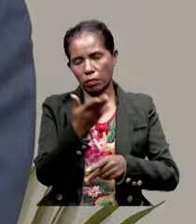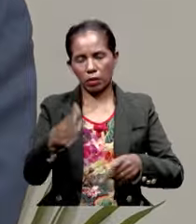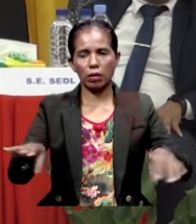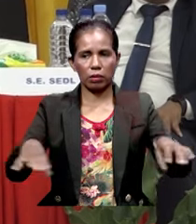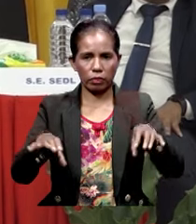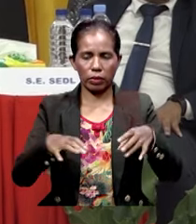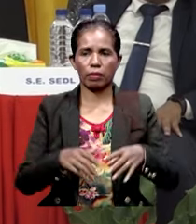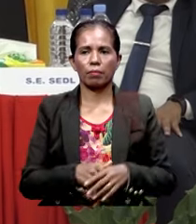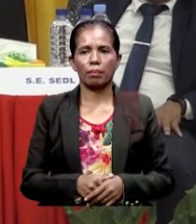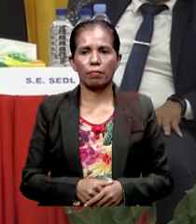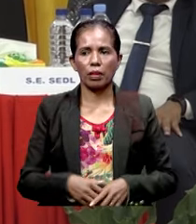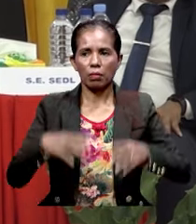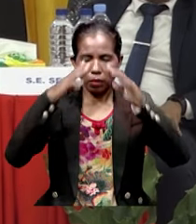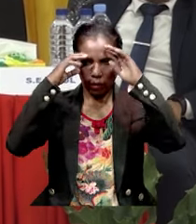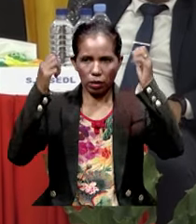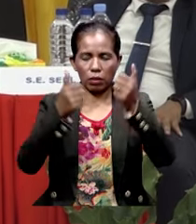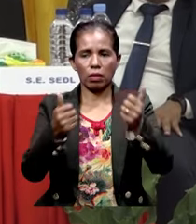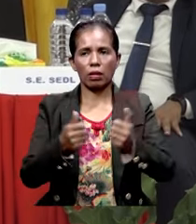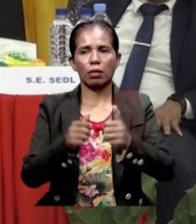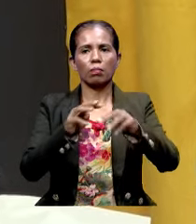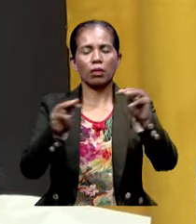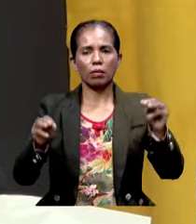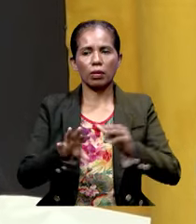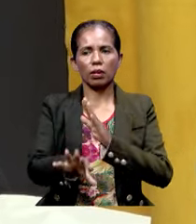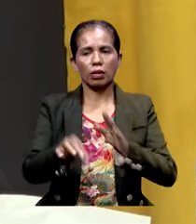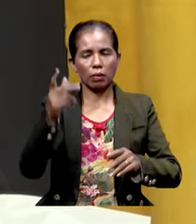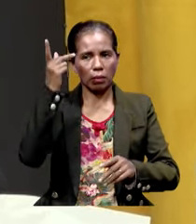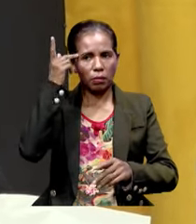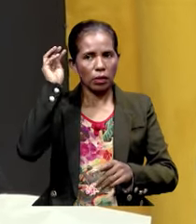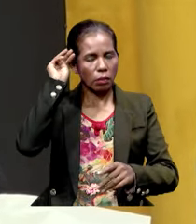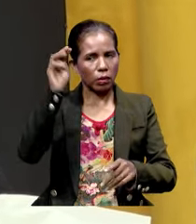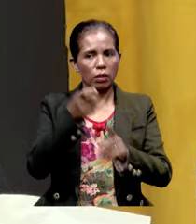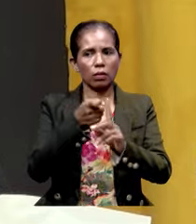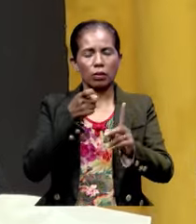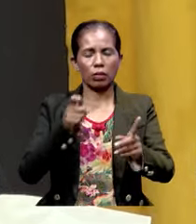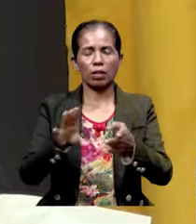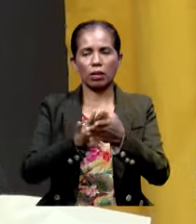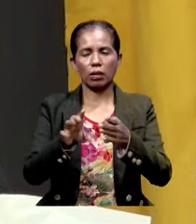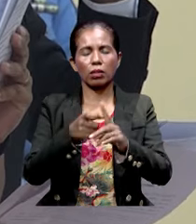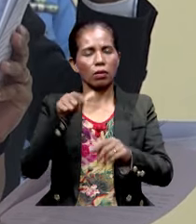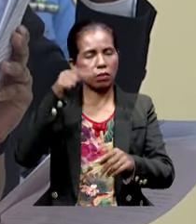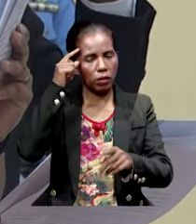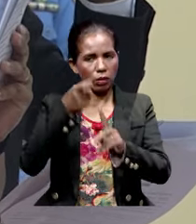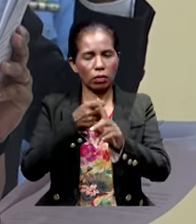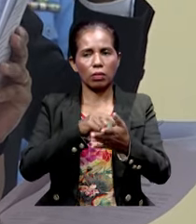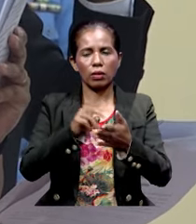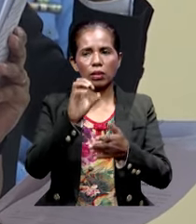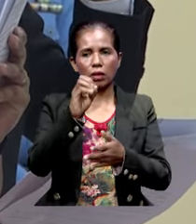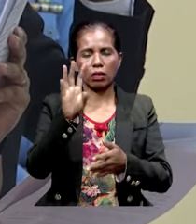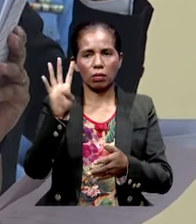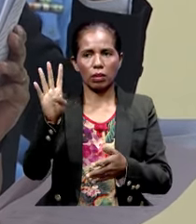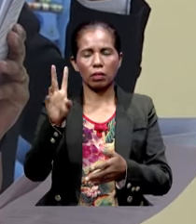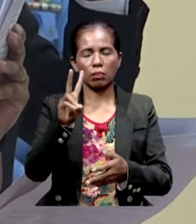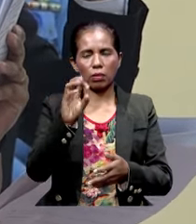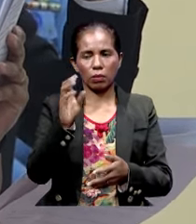serviço. Presidente da Autoridade Município nomeia Rússia primeiro-ministro, lhe Rússia despacha o governo número 04 para